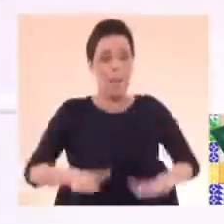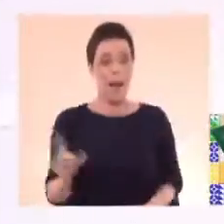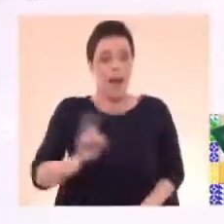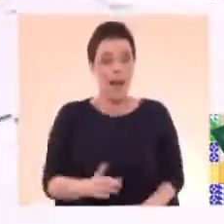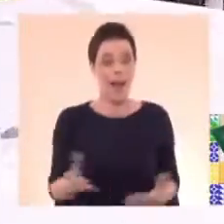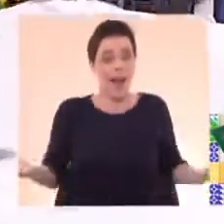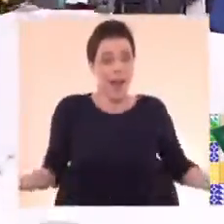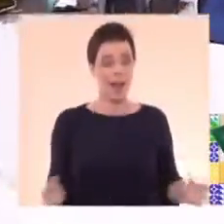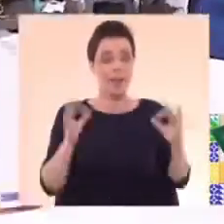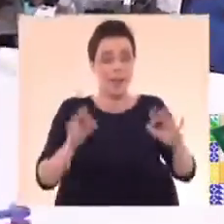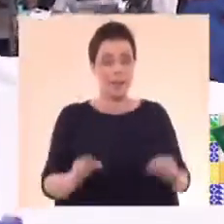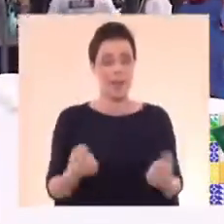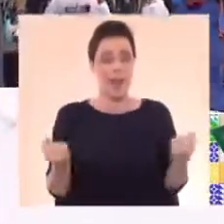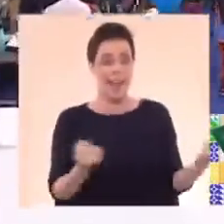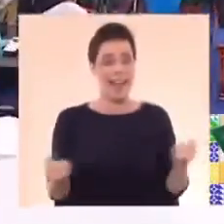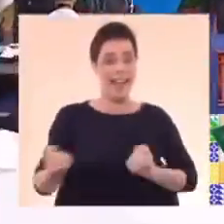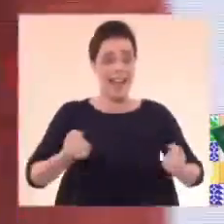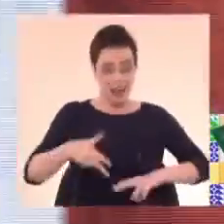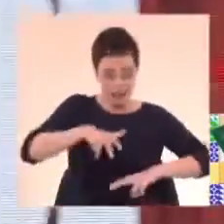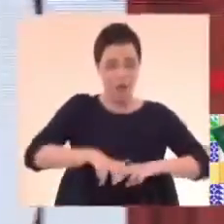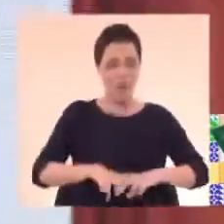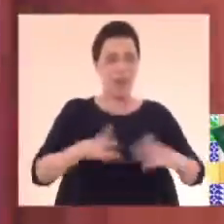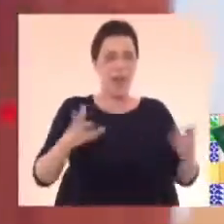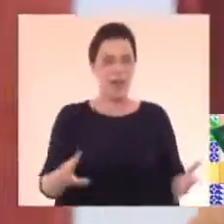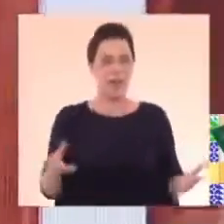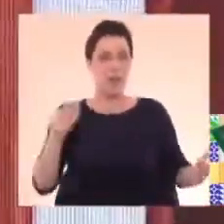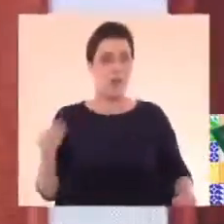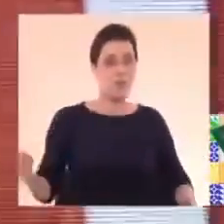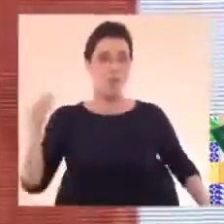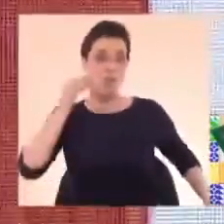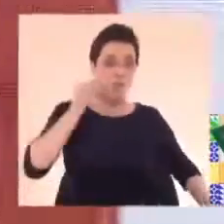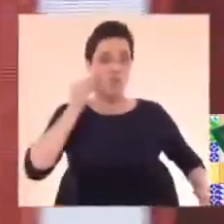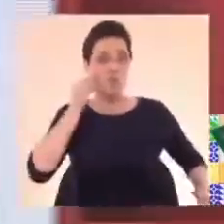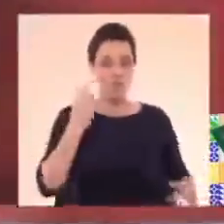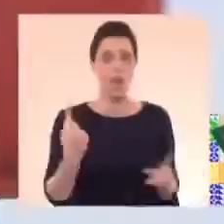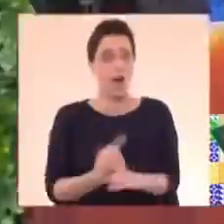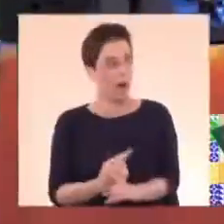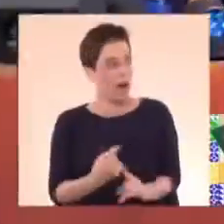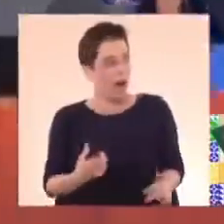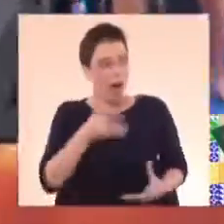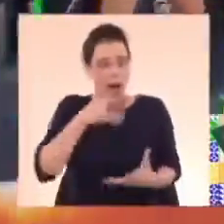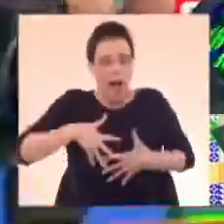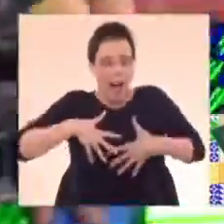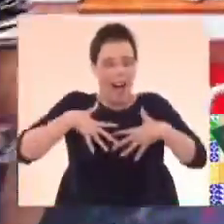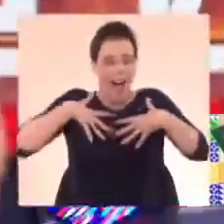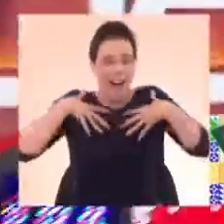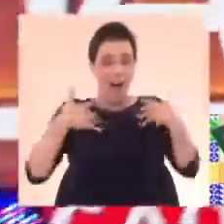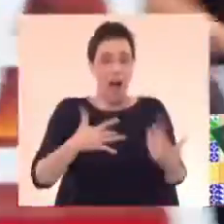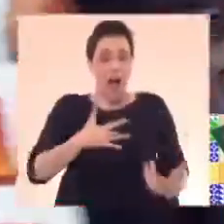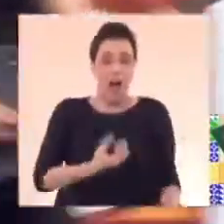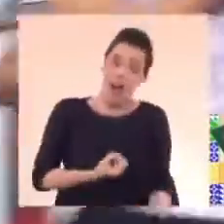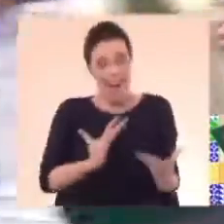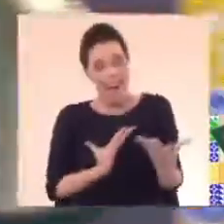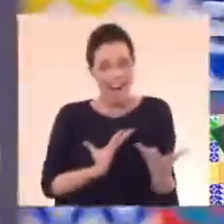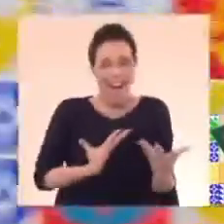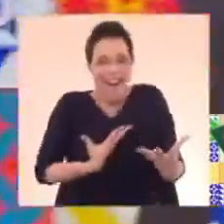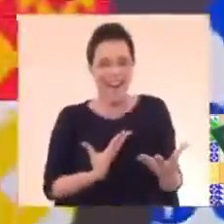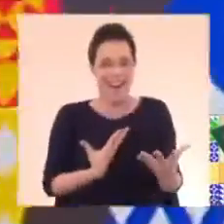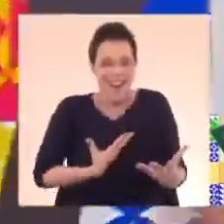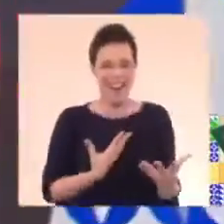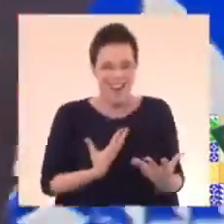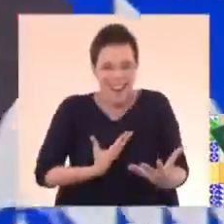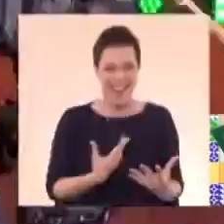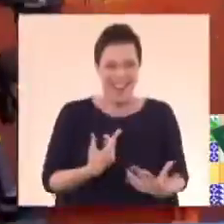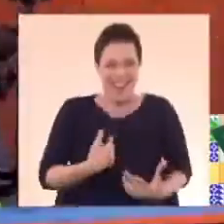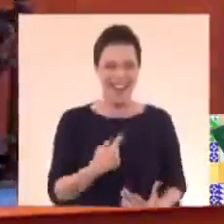parar. Foi no banco do carro, um beijo ela me deu. A coisa ficou quente e o amor aconteceu. Usa